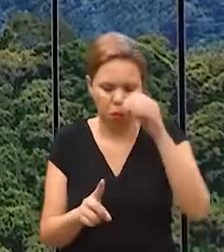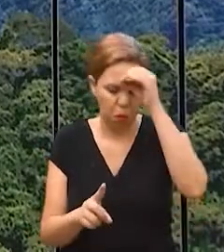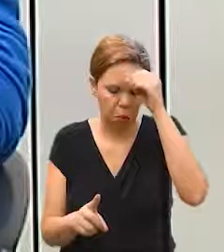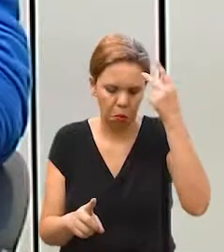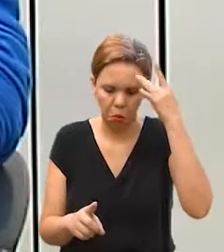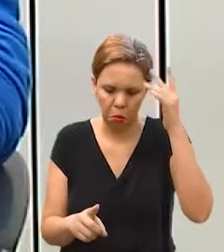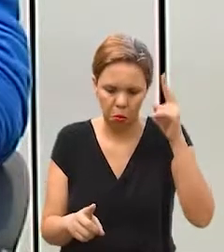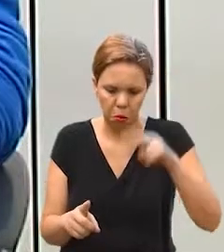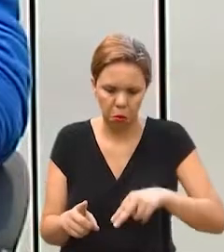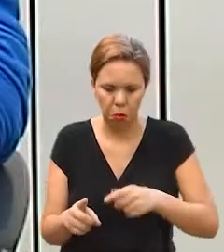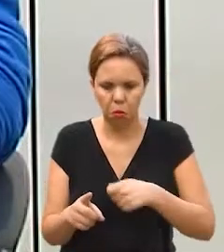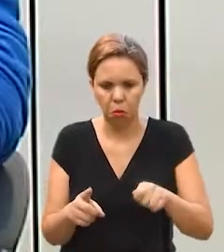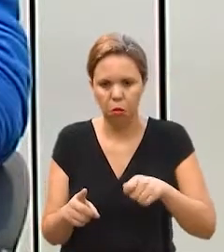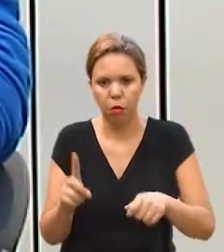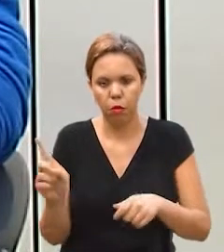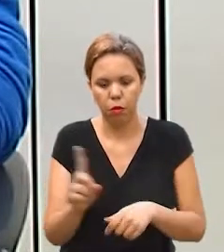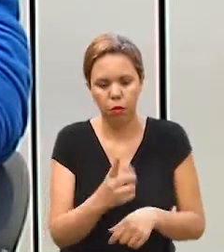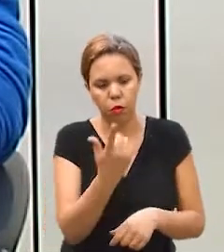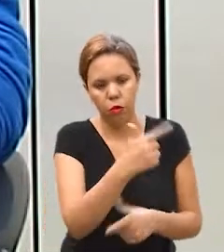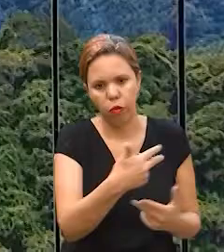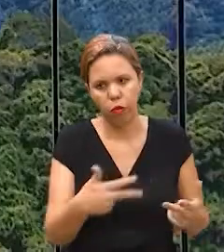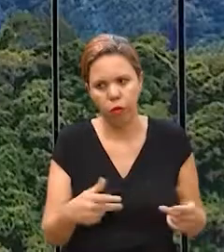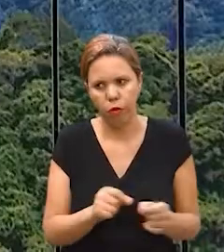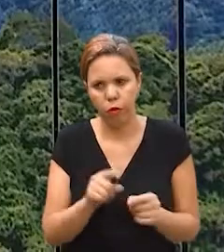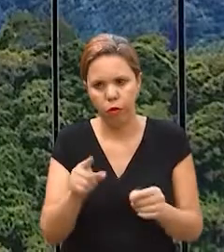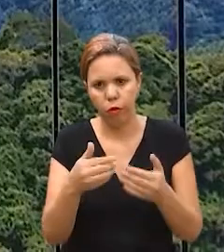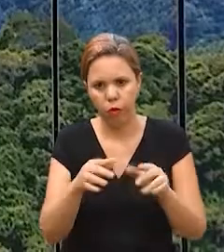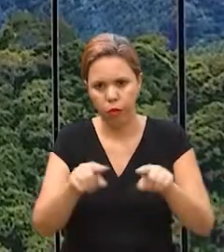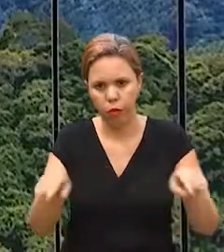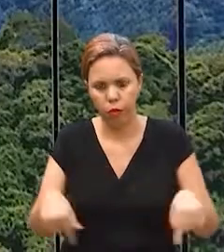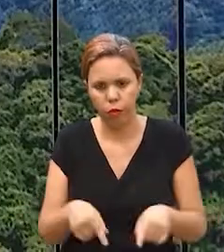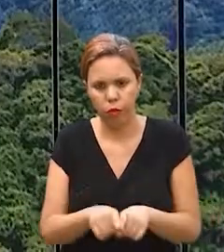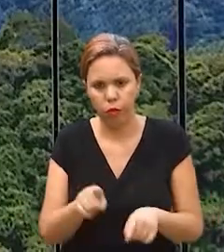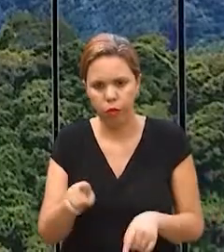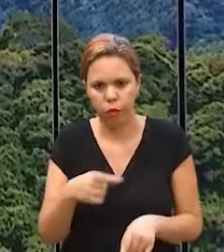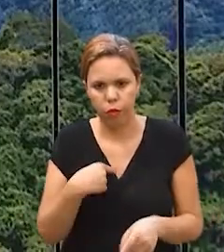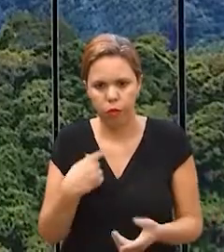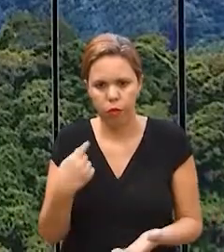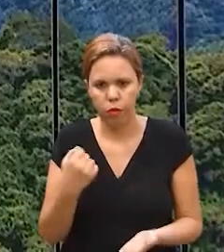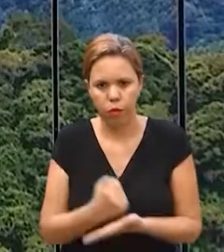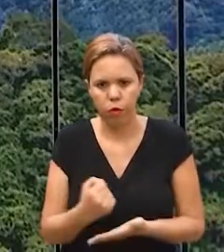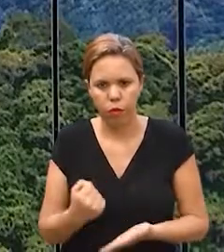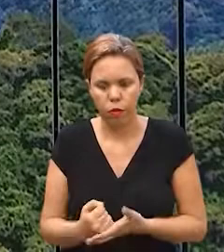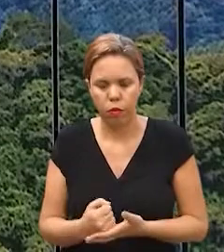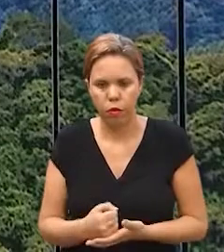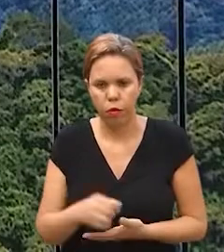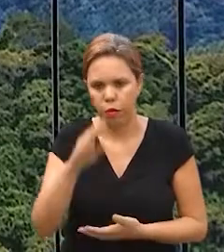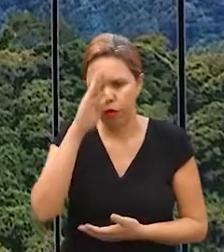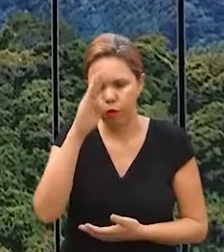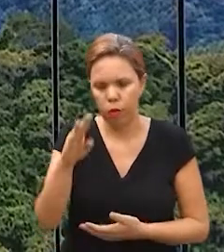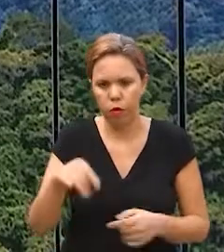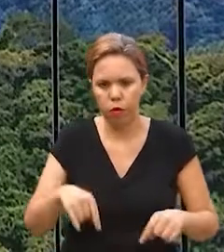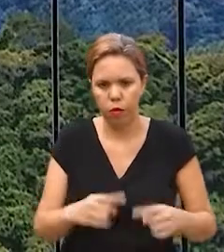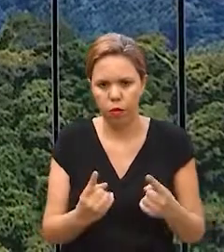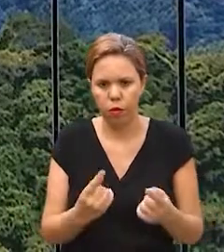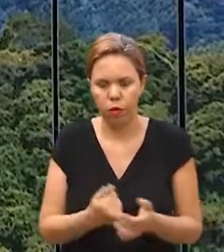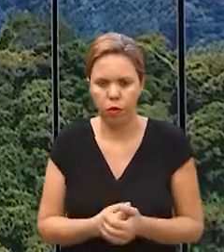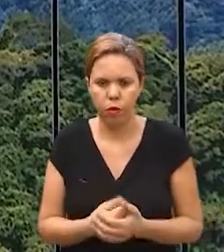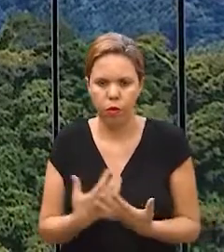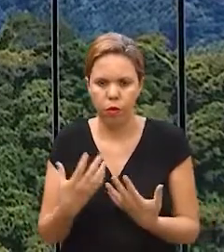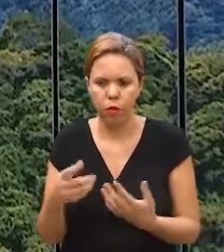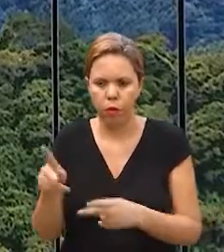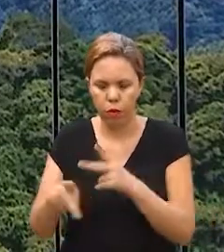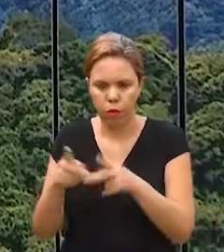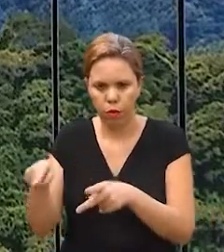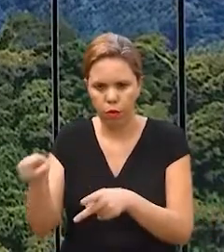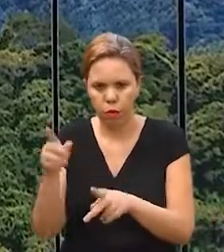outra etapa. Uma é você disponibilizar, outra é você contratar. E o principal desafio é o convencimento. Por quê?